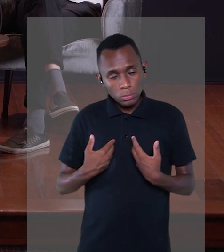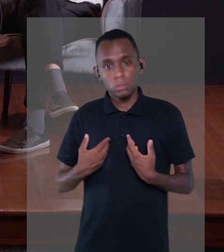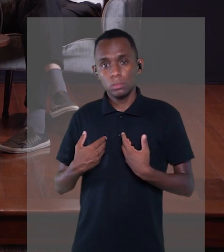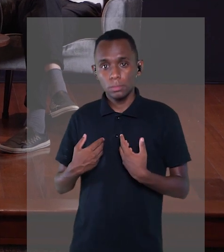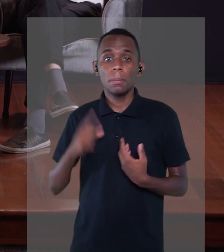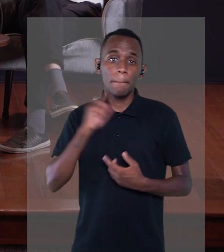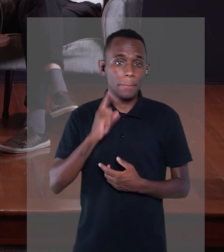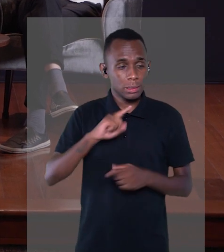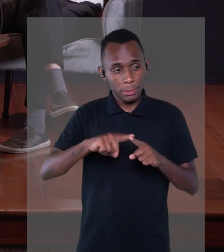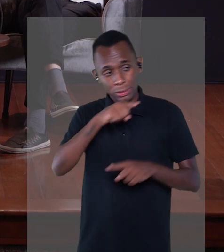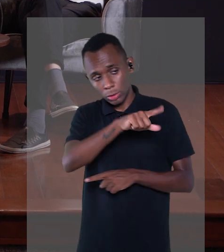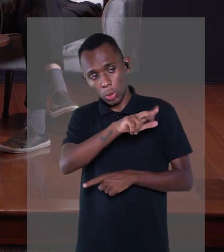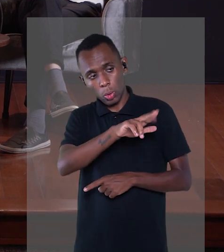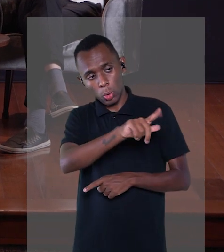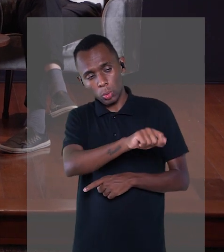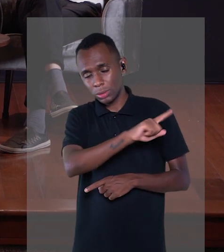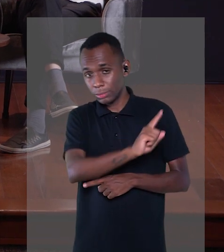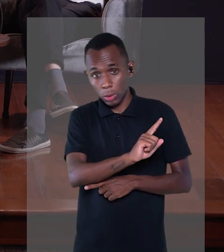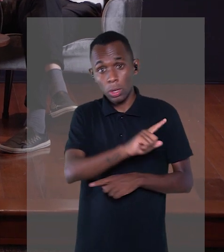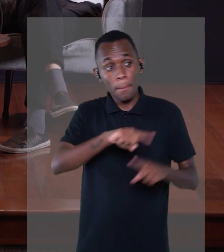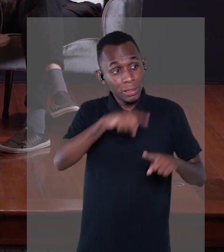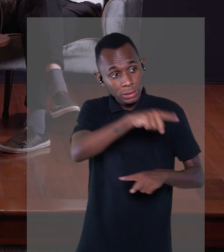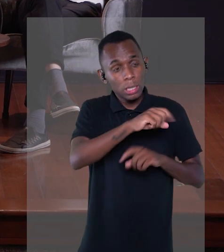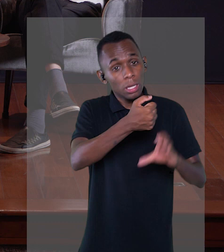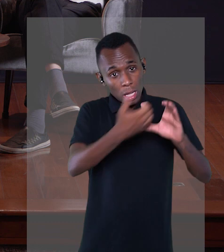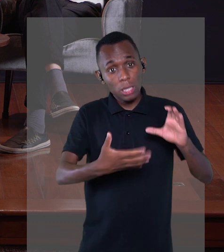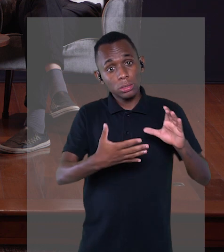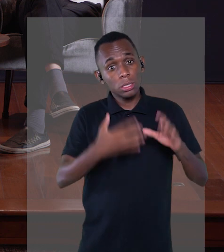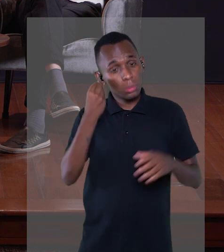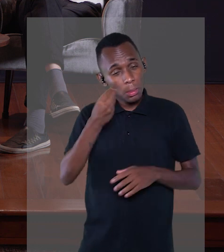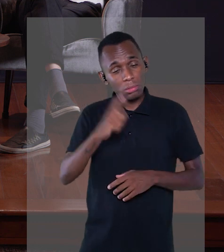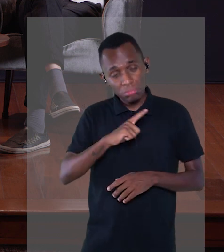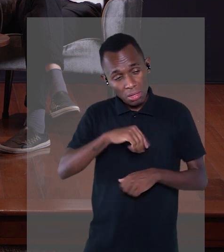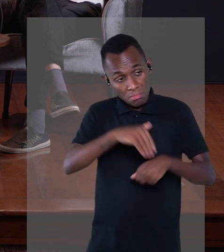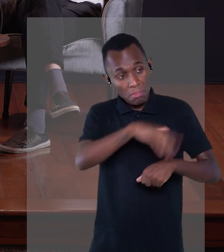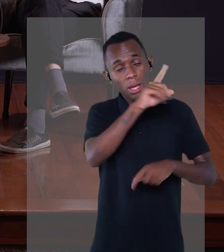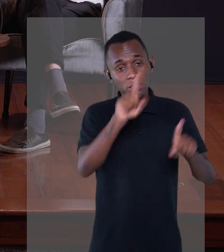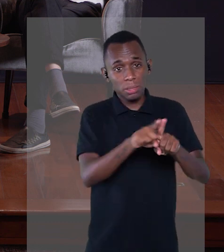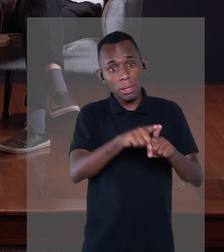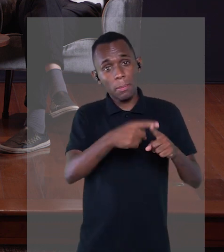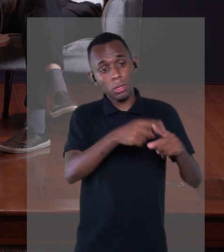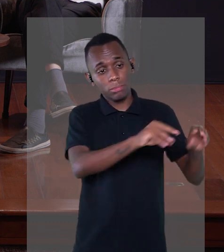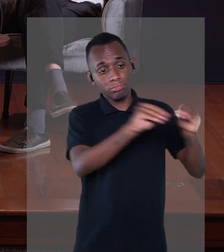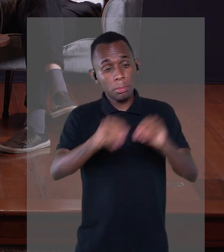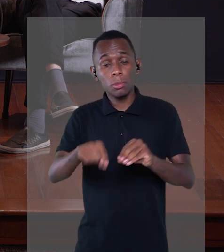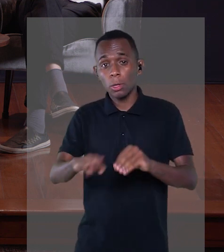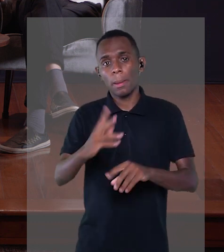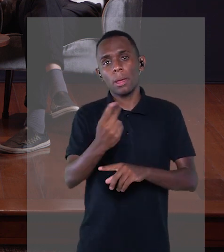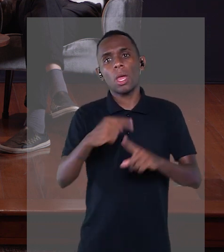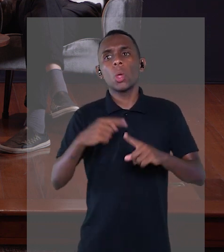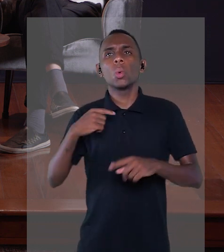é, né? Mas eu acho que talvez ele seja mais mineiro do que eu hoje, por estar aqui, né? Eu estou no Rio